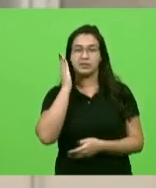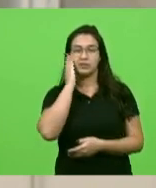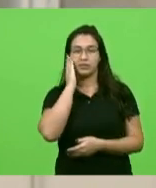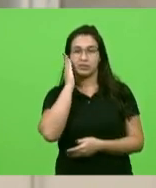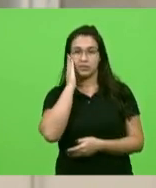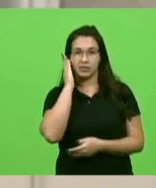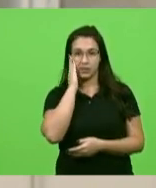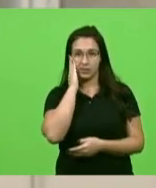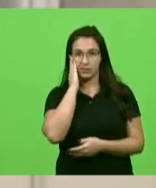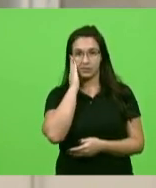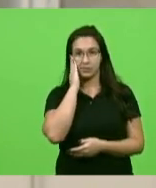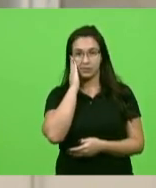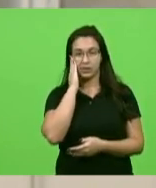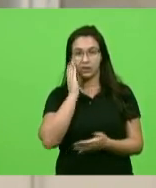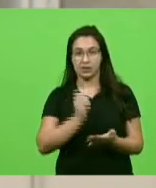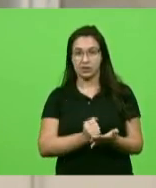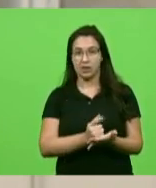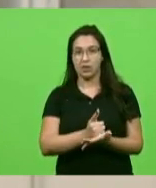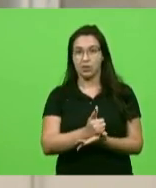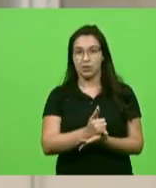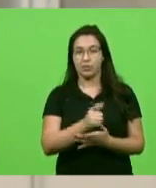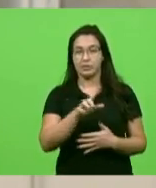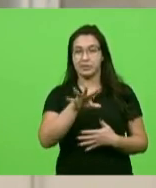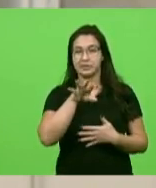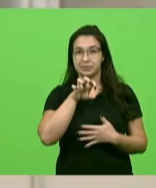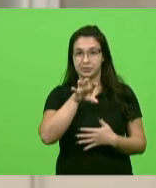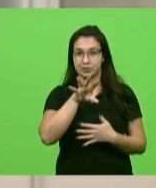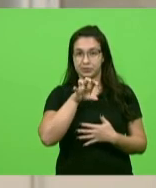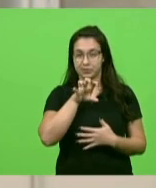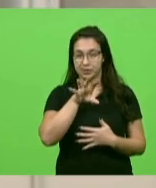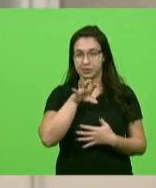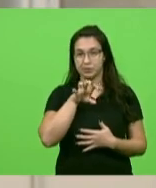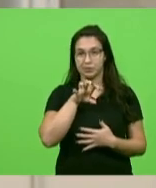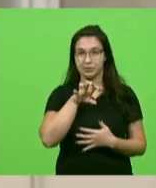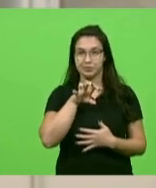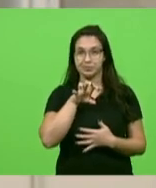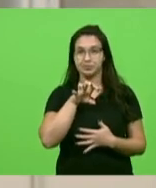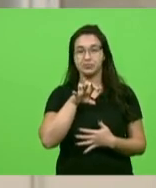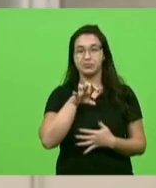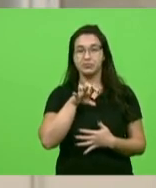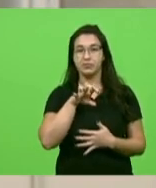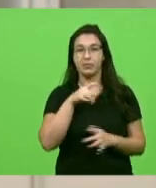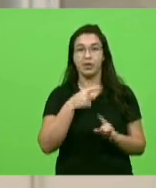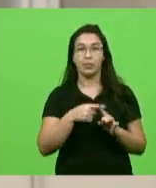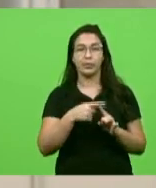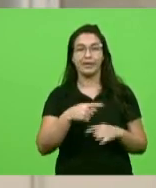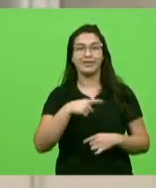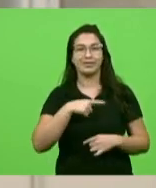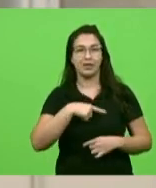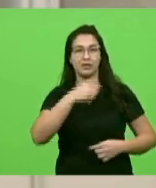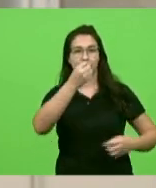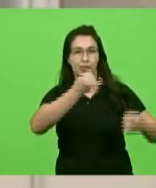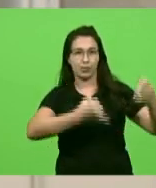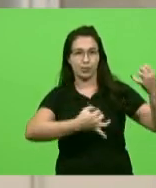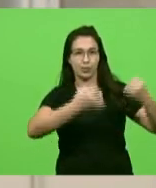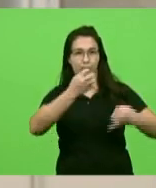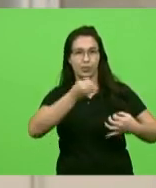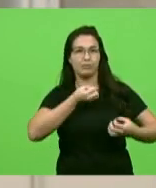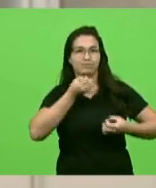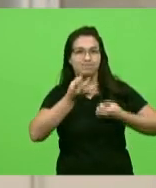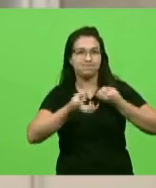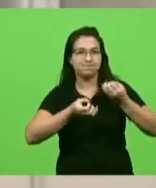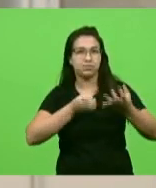ciência sobre a compra dos respiradores tendo em vista os depoimentos prestados na